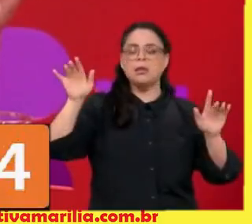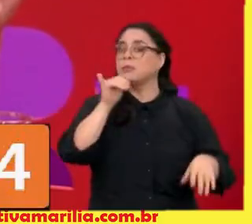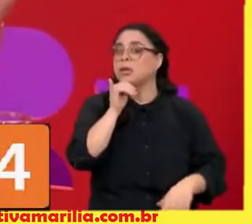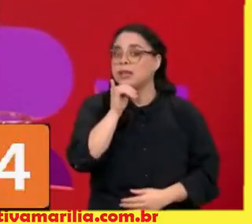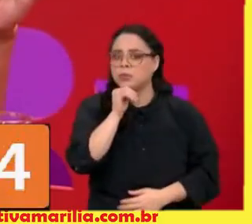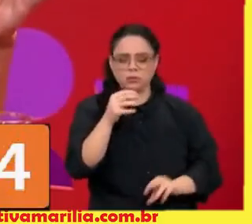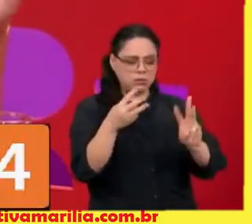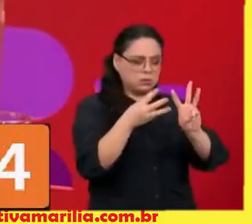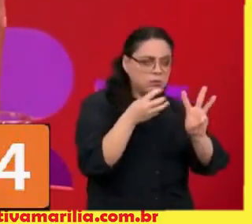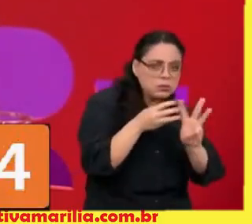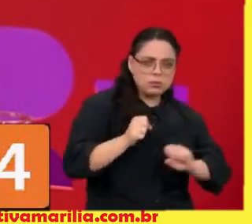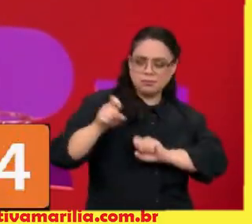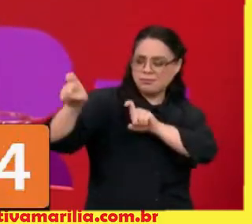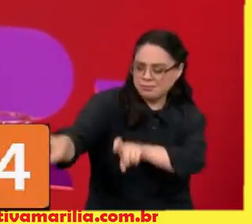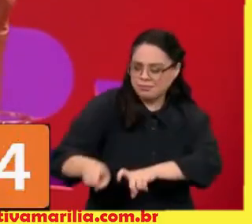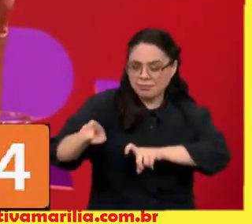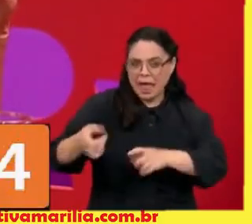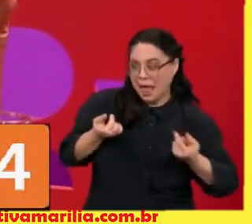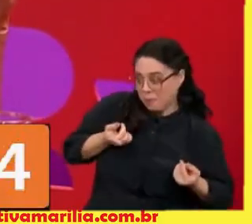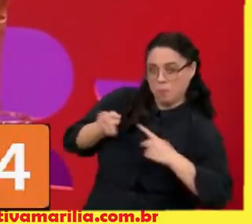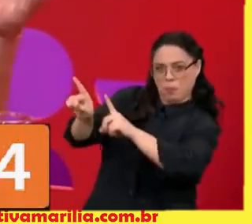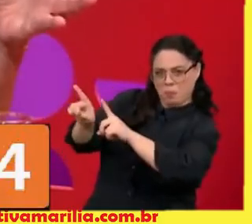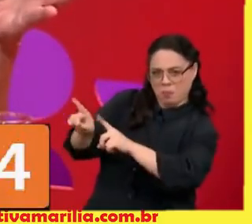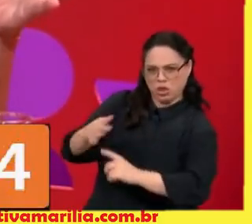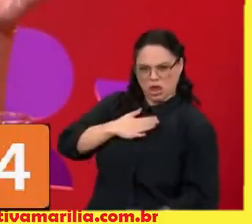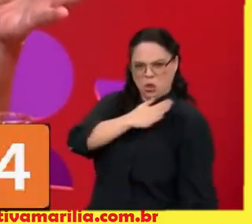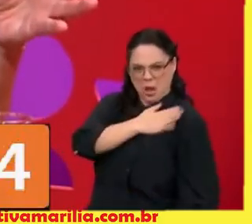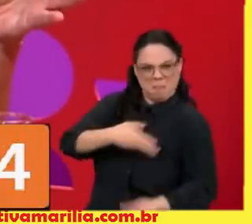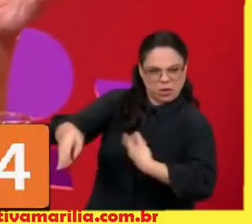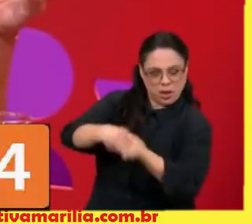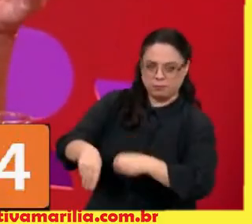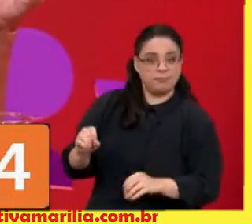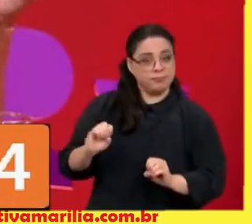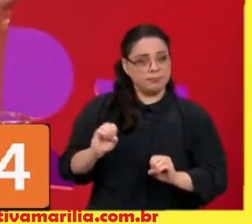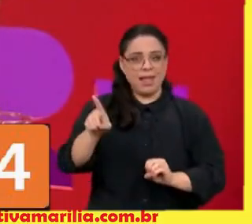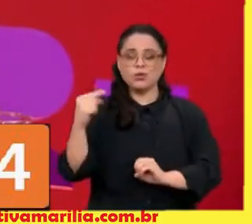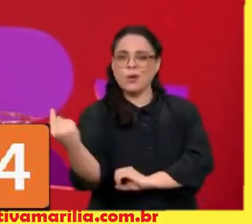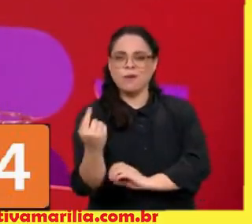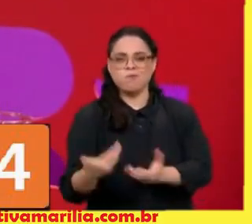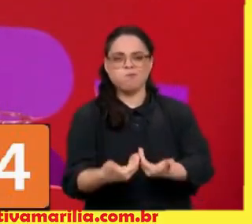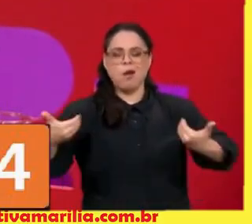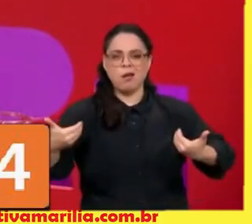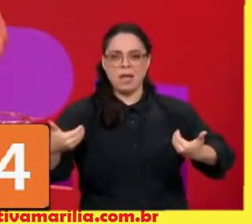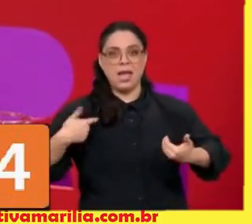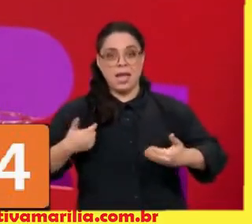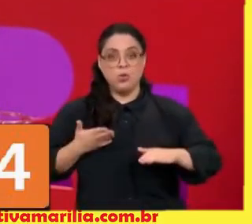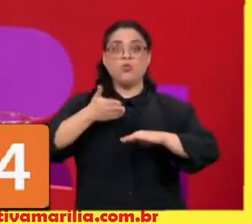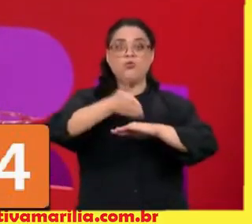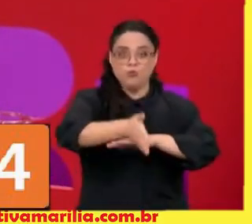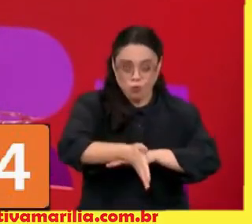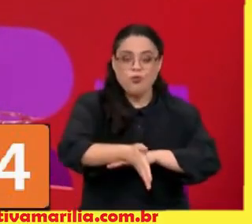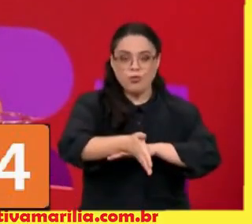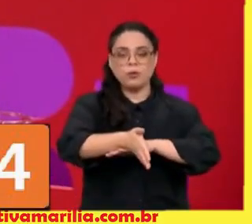ditadura. Era uma época que os indígenas estavam isolados. Quando eu fui entrevistar o gigantesco Davi